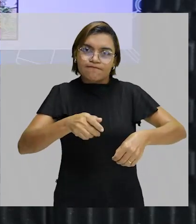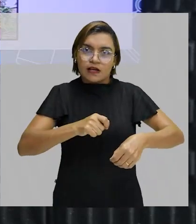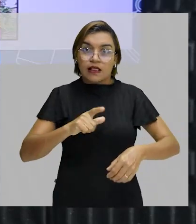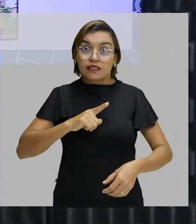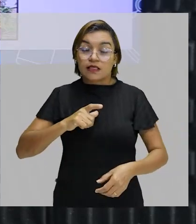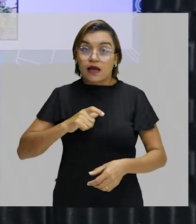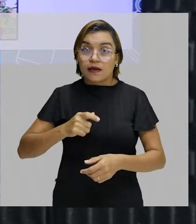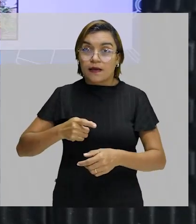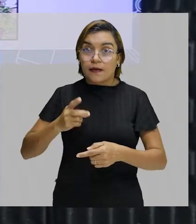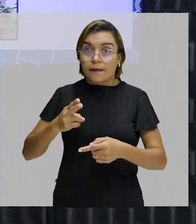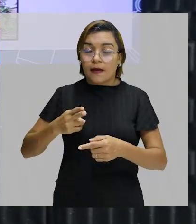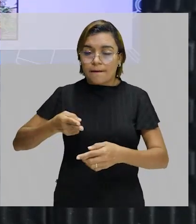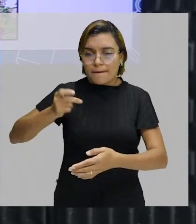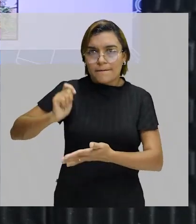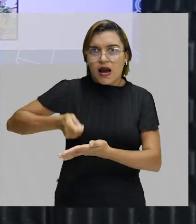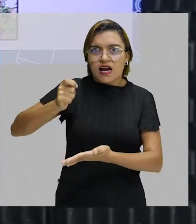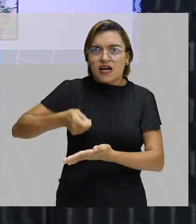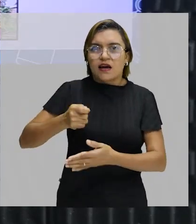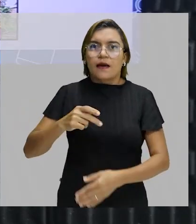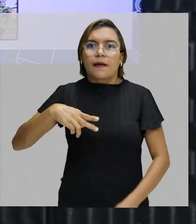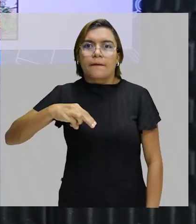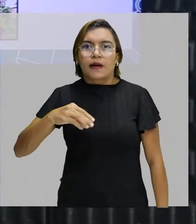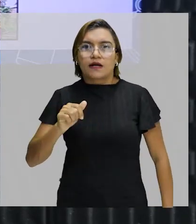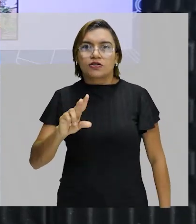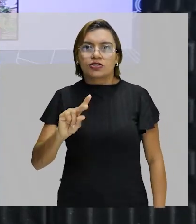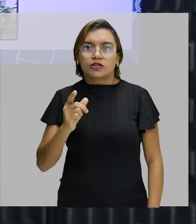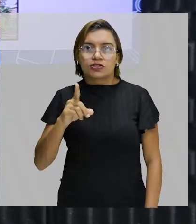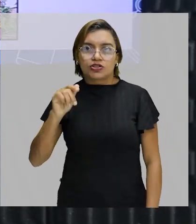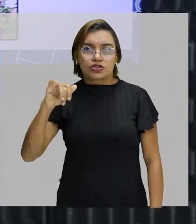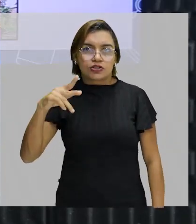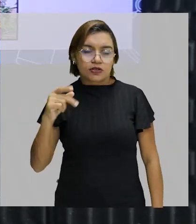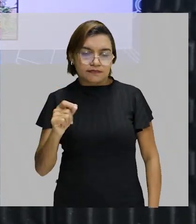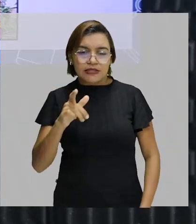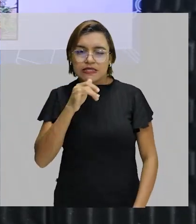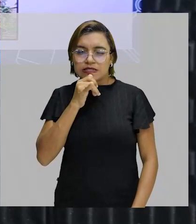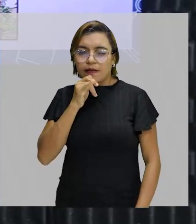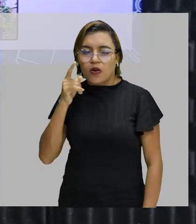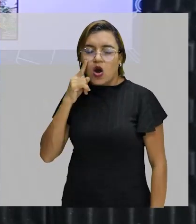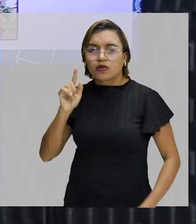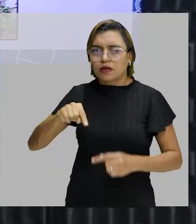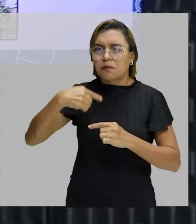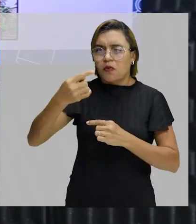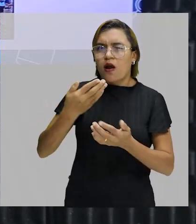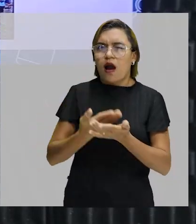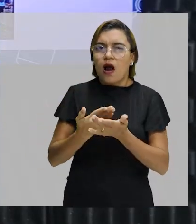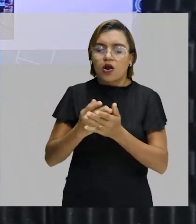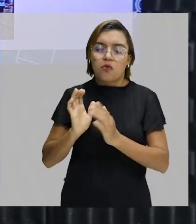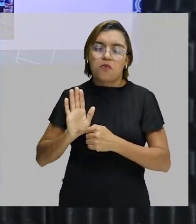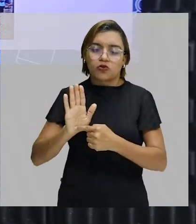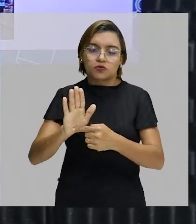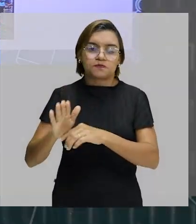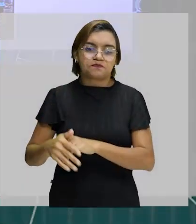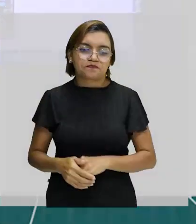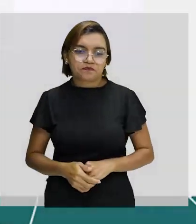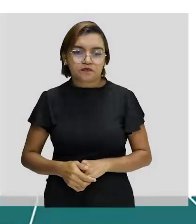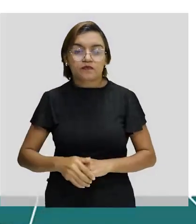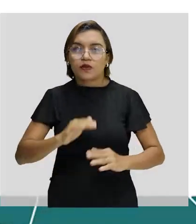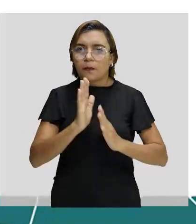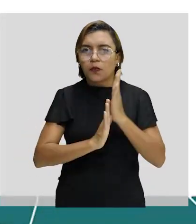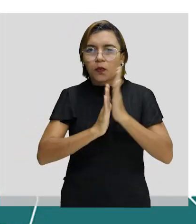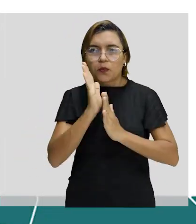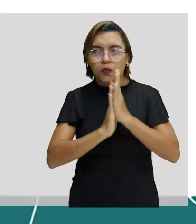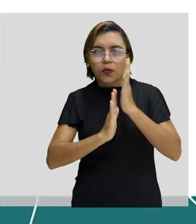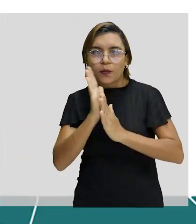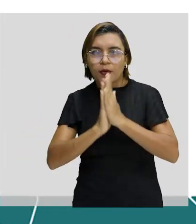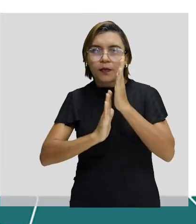que é o instrumento que eles usam para quebrar essa amêndoa. Vou mostrar para vocês na próxima aula. Bumba Meu Boi.